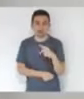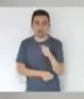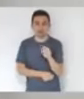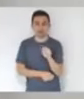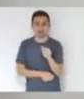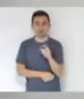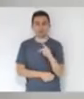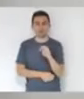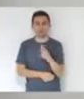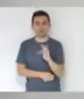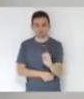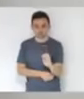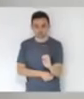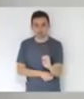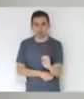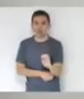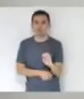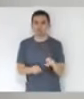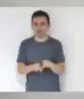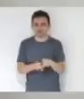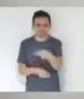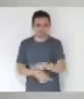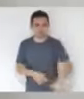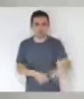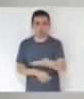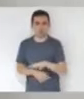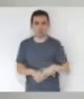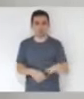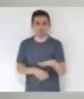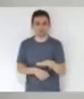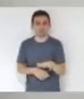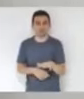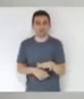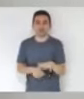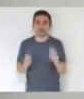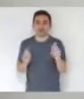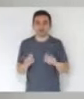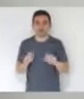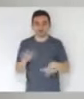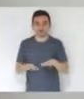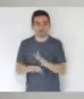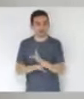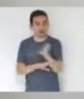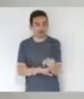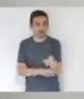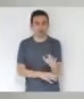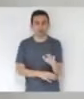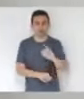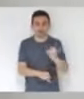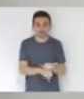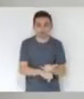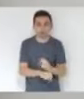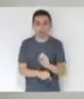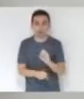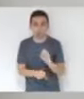do Alto Vale, deputado Gerri, que todos que lá moram têm que se dirigir ou a Joinville ou a Itajaí para